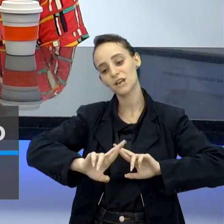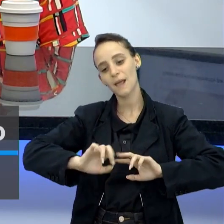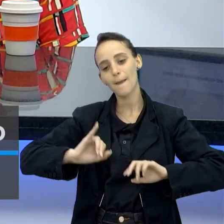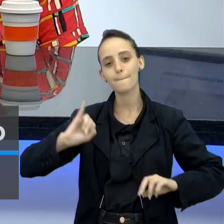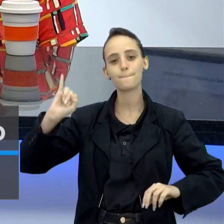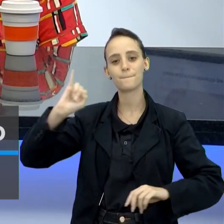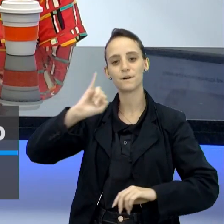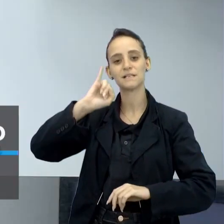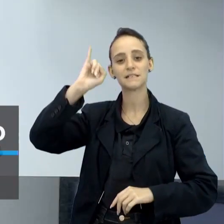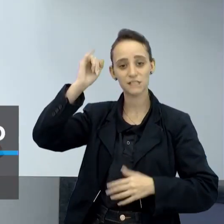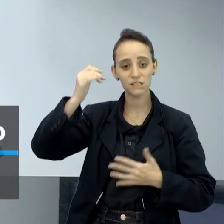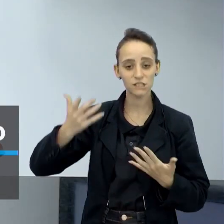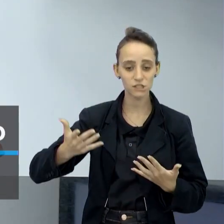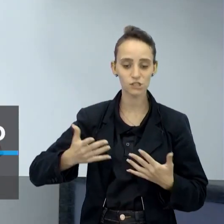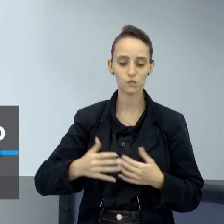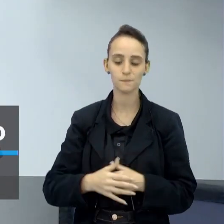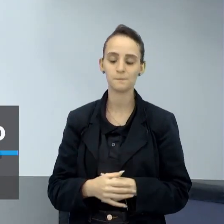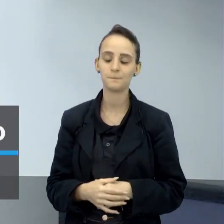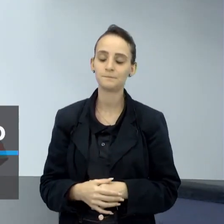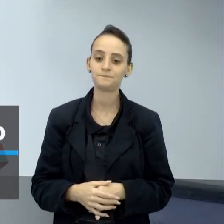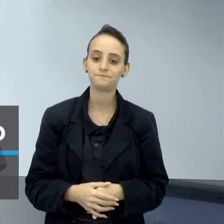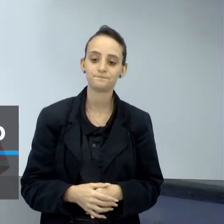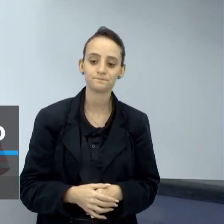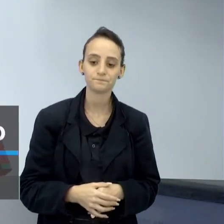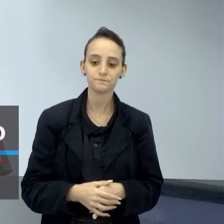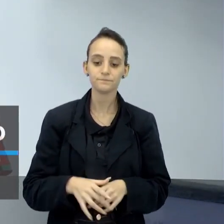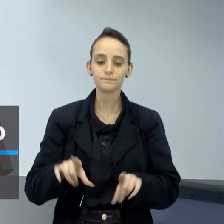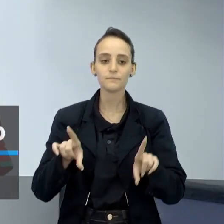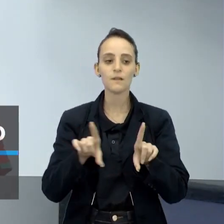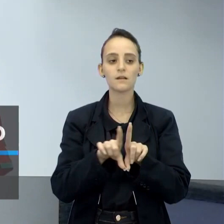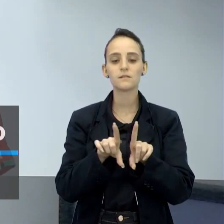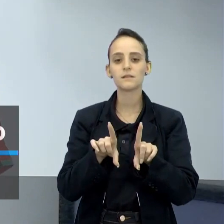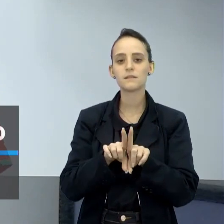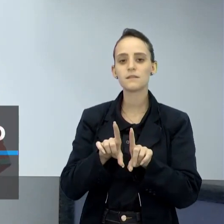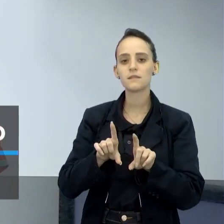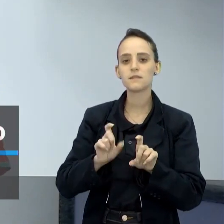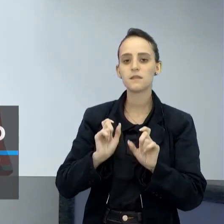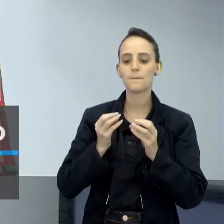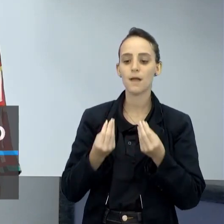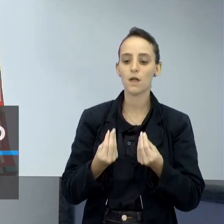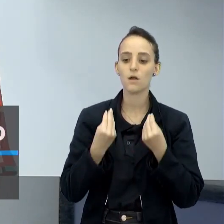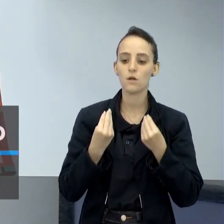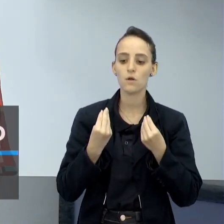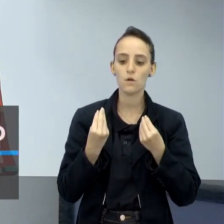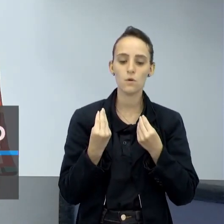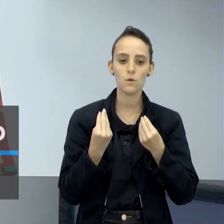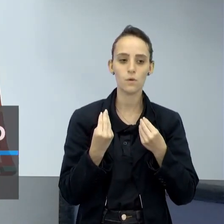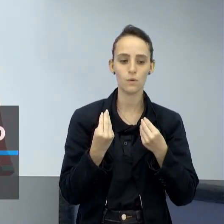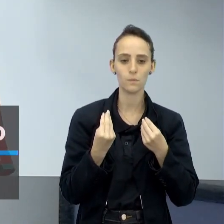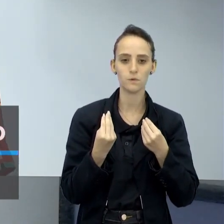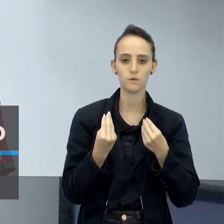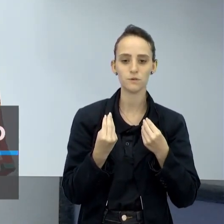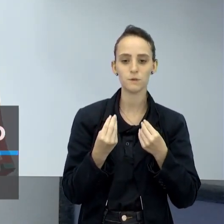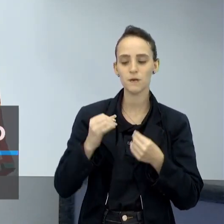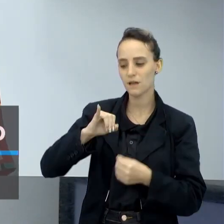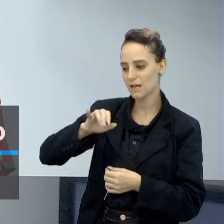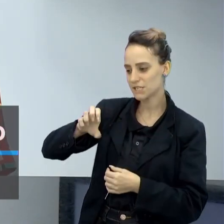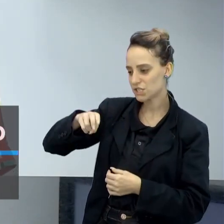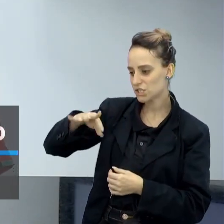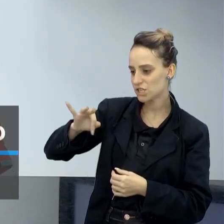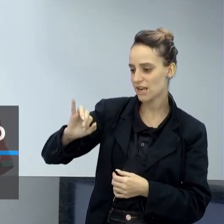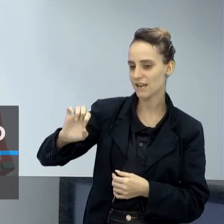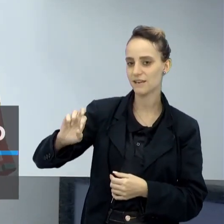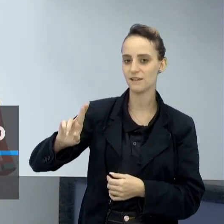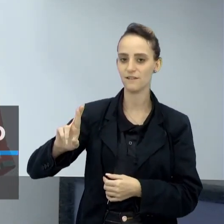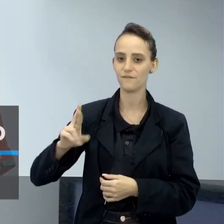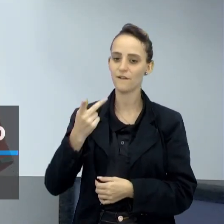olha só o processo criativo que nós podemos explorar dentro de uma única vertente que foi citada aí pela Jennifer, né? Então, a forma